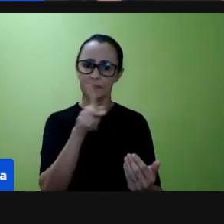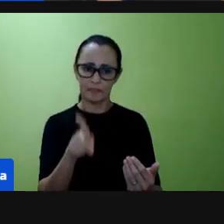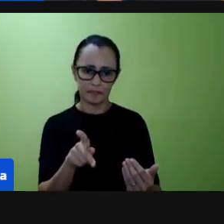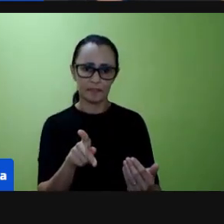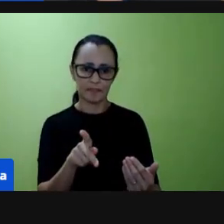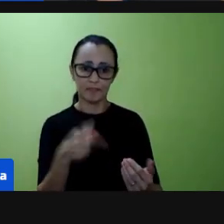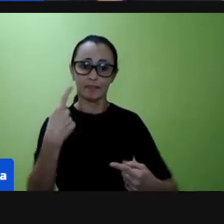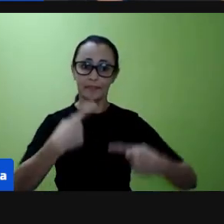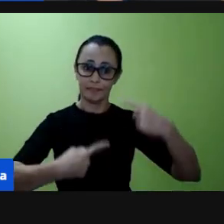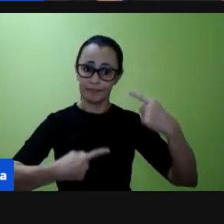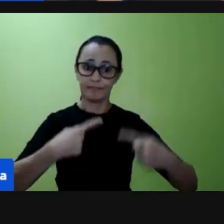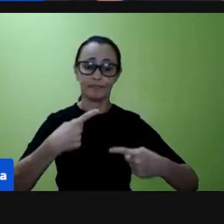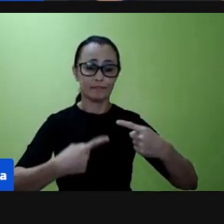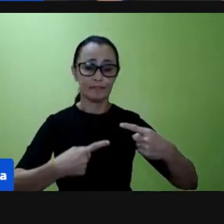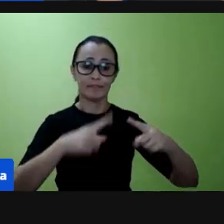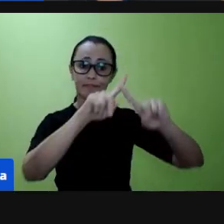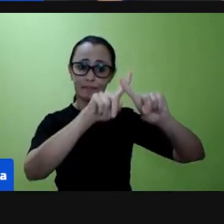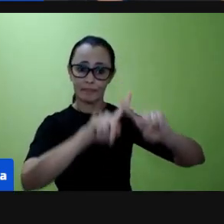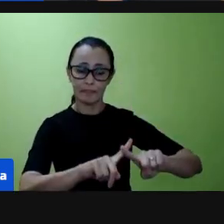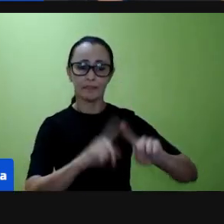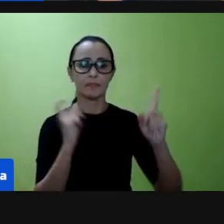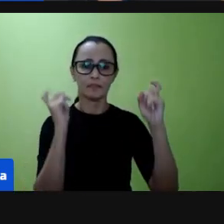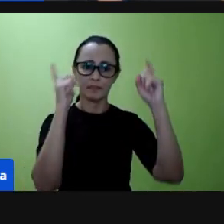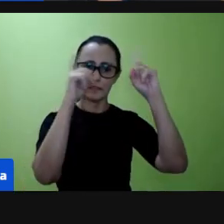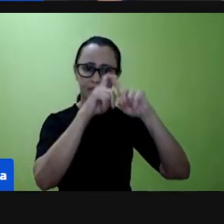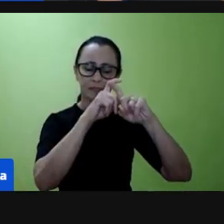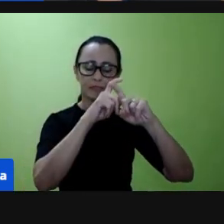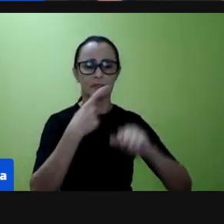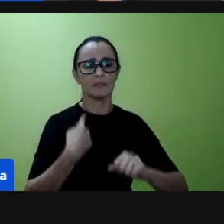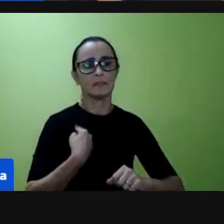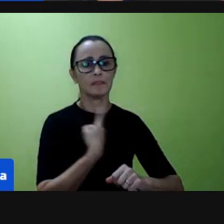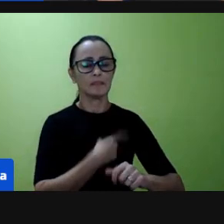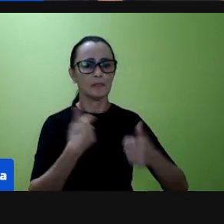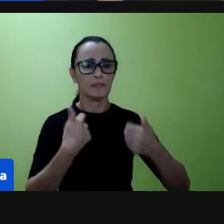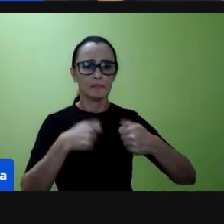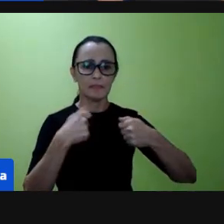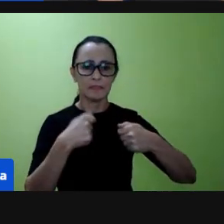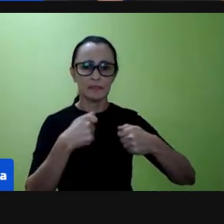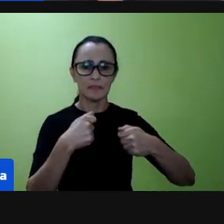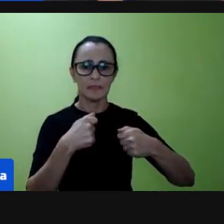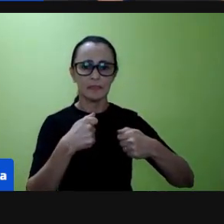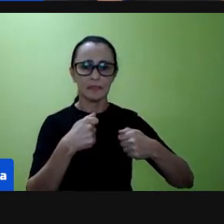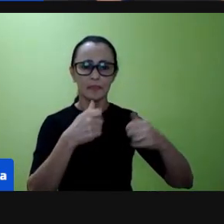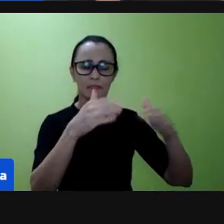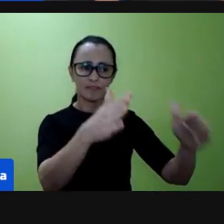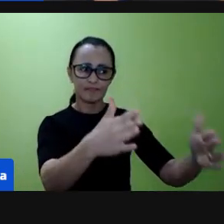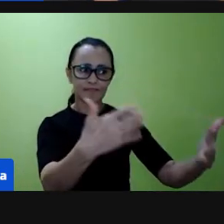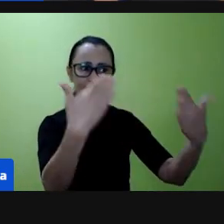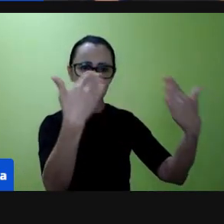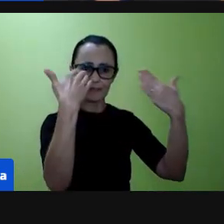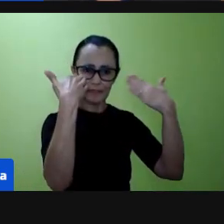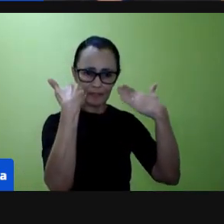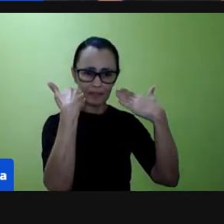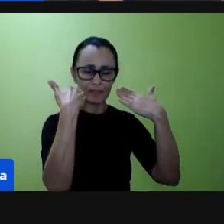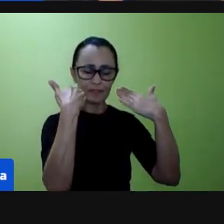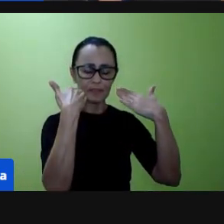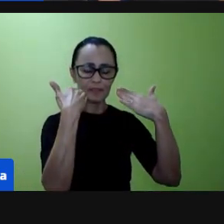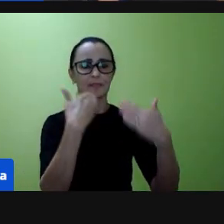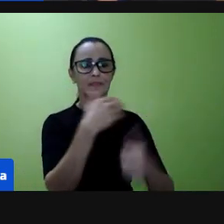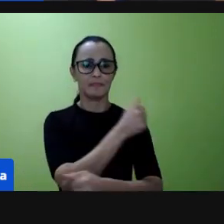ser grande, né? Nós temos que prender a atenção do aluno durante aquele tempo, porque ele está fora da sala de aula,